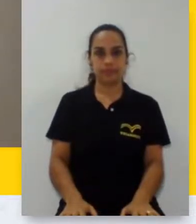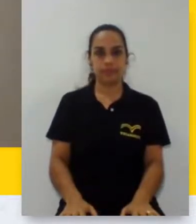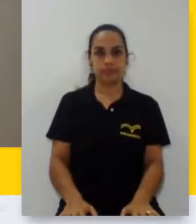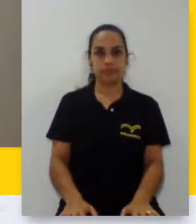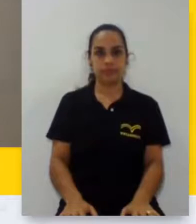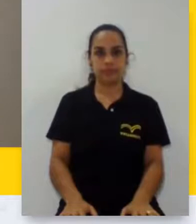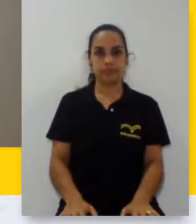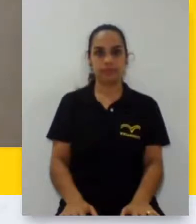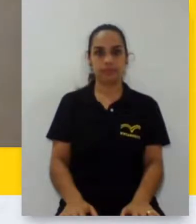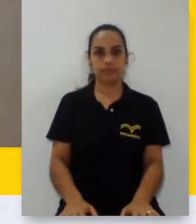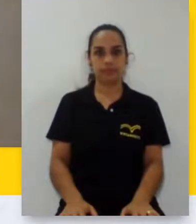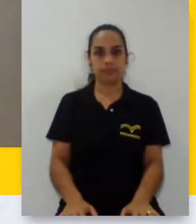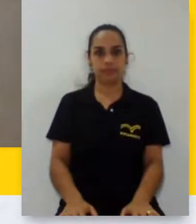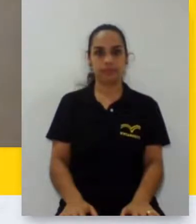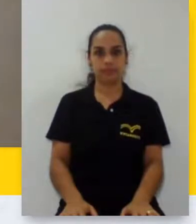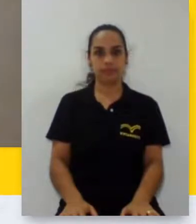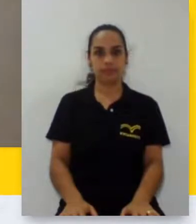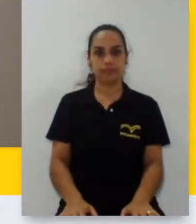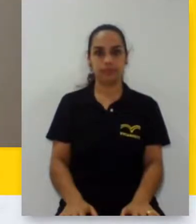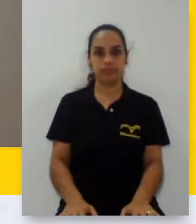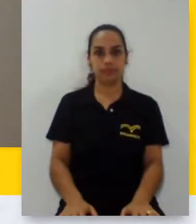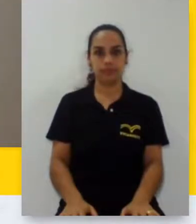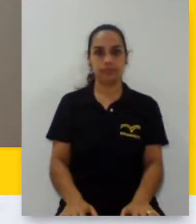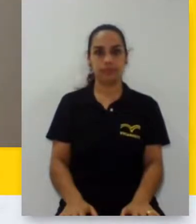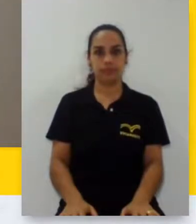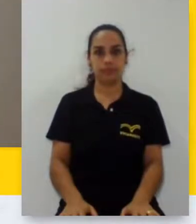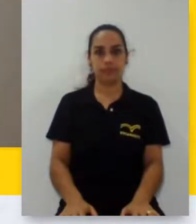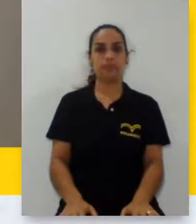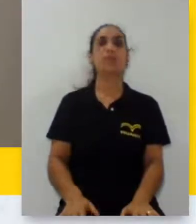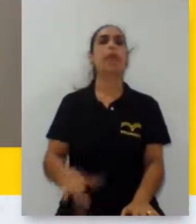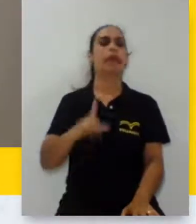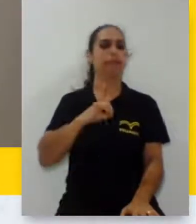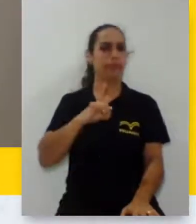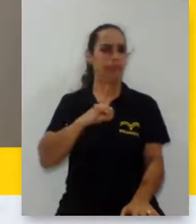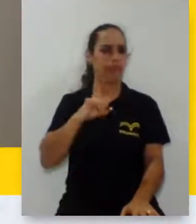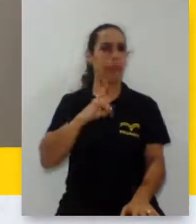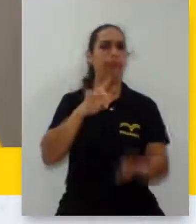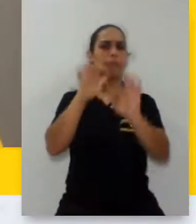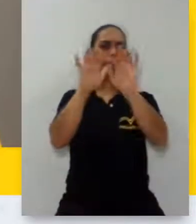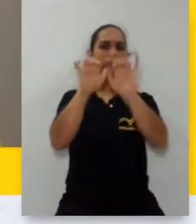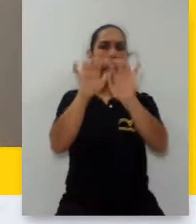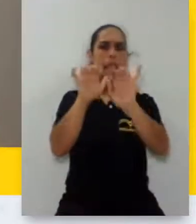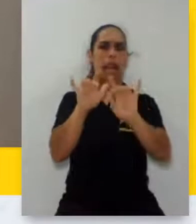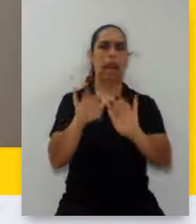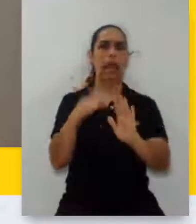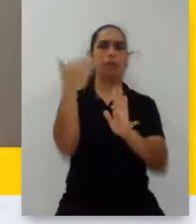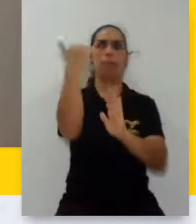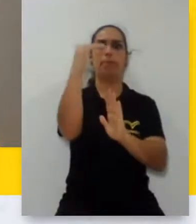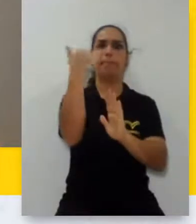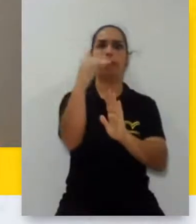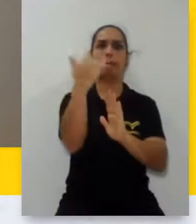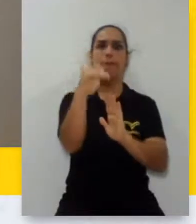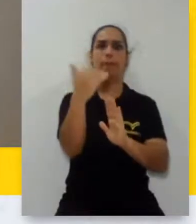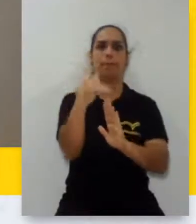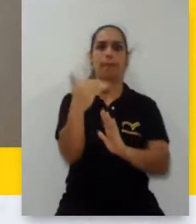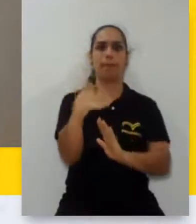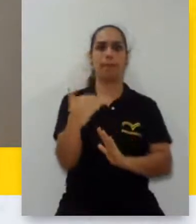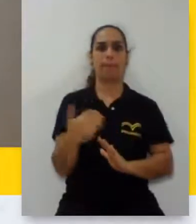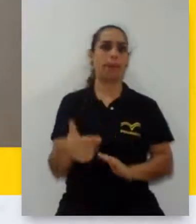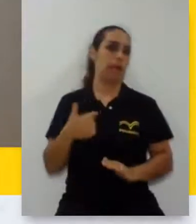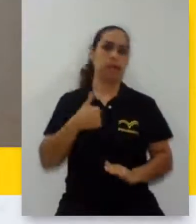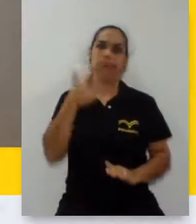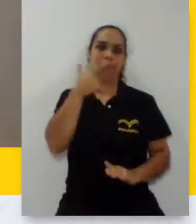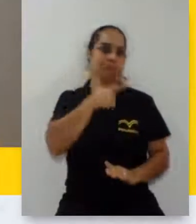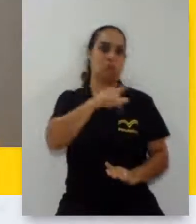Nós temos vários comentários, até são tantos, não vou conseguir ler, né? Então eu